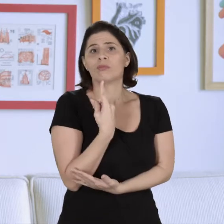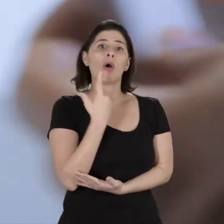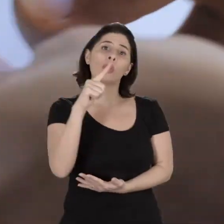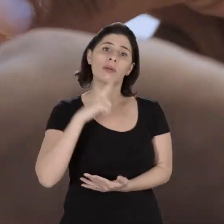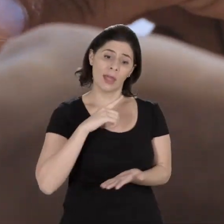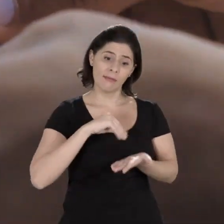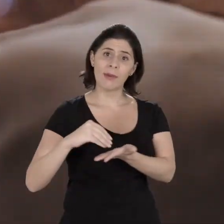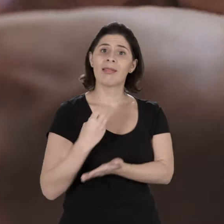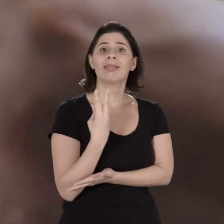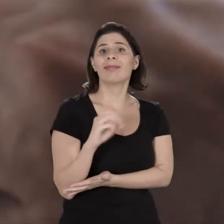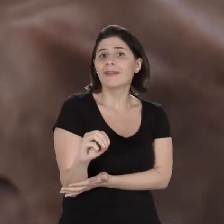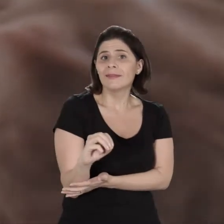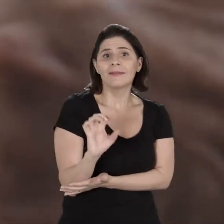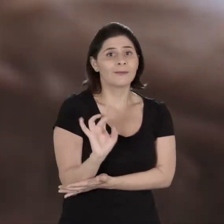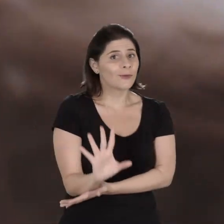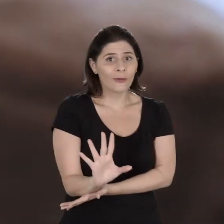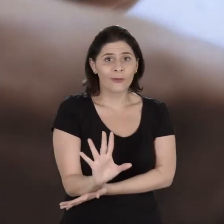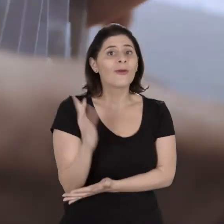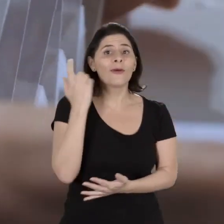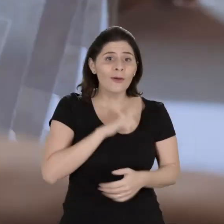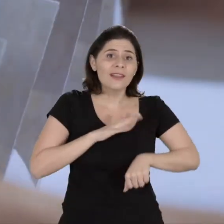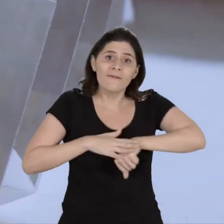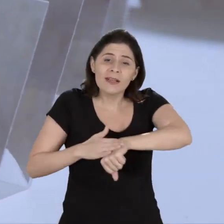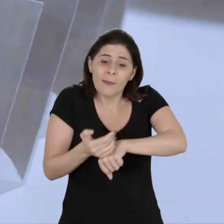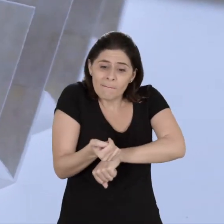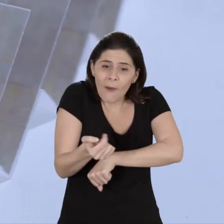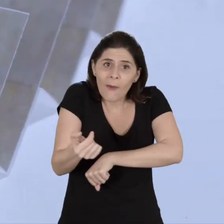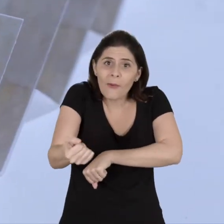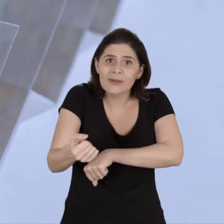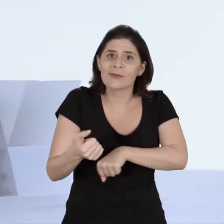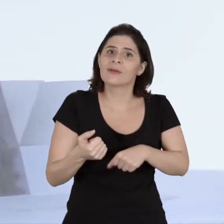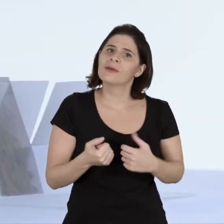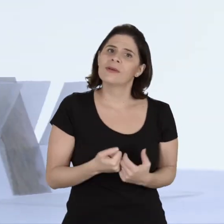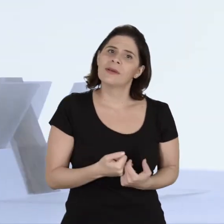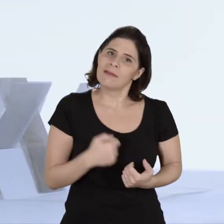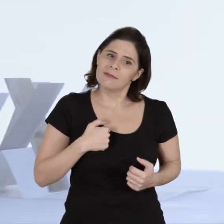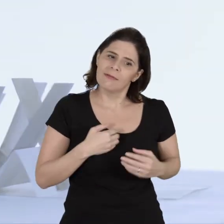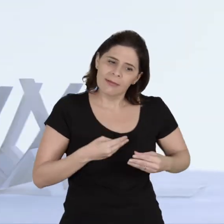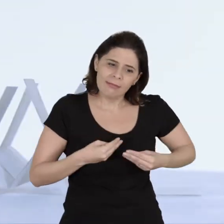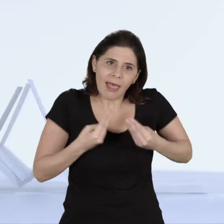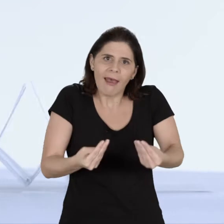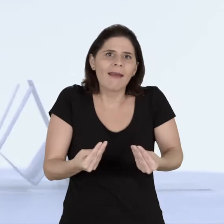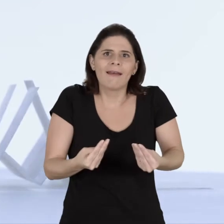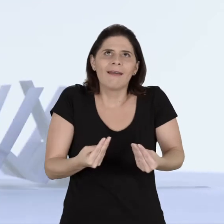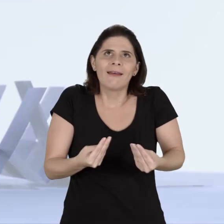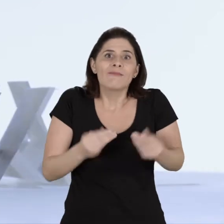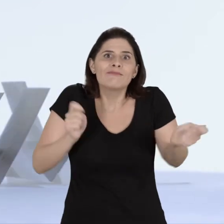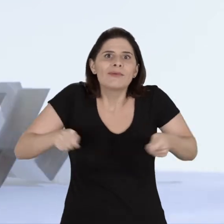30 exemplares. Você consegue fazer poucas unidades de um livro e isso te permite arriscar